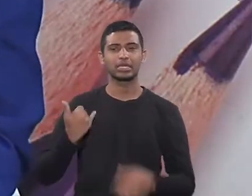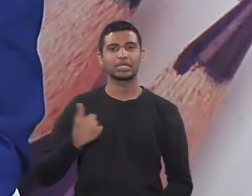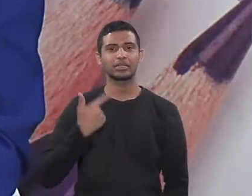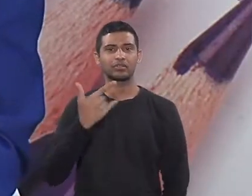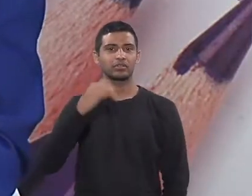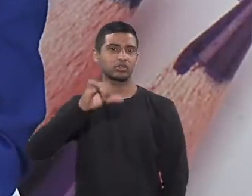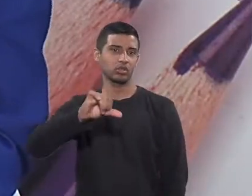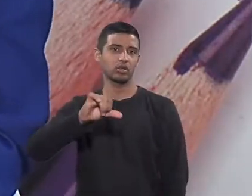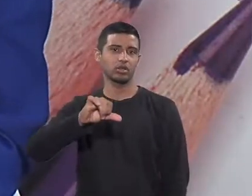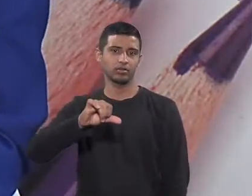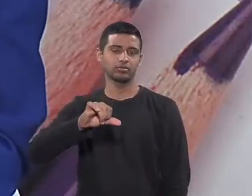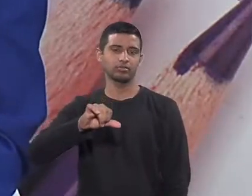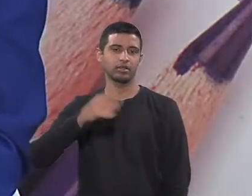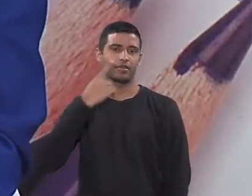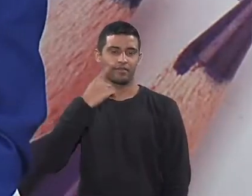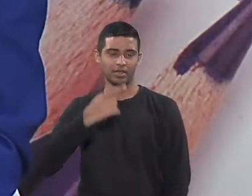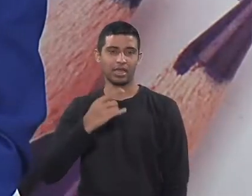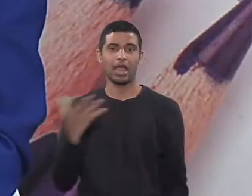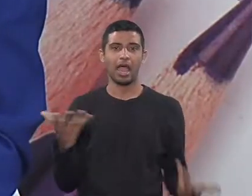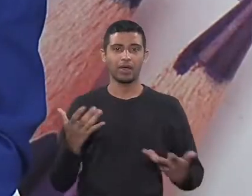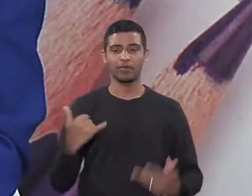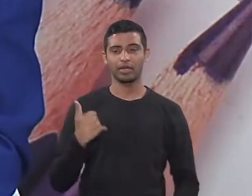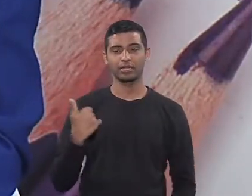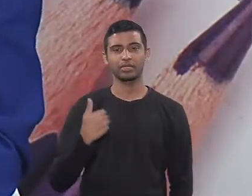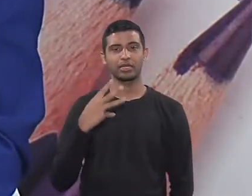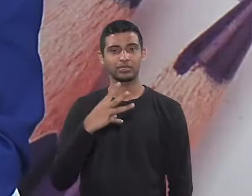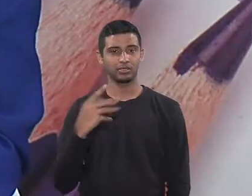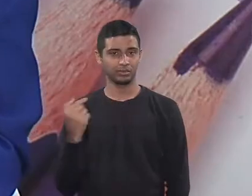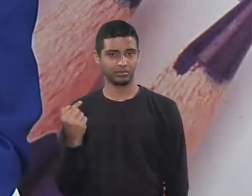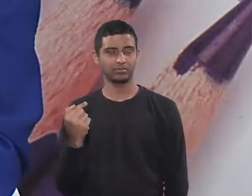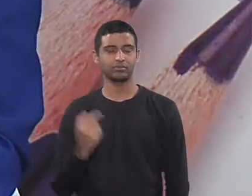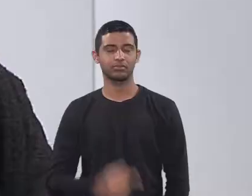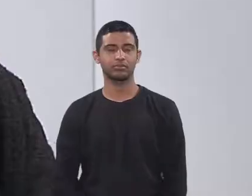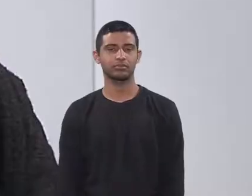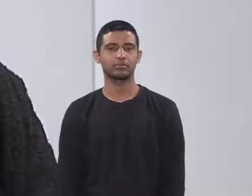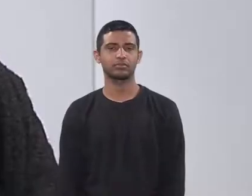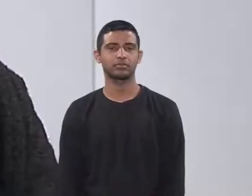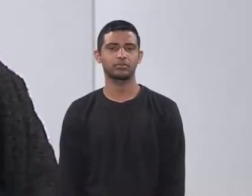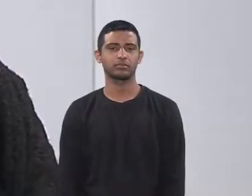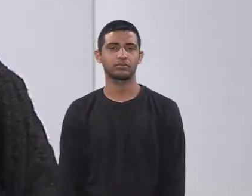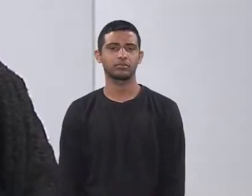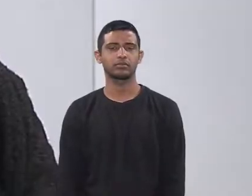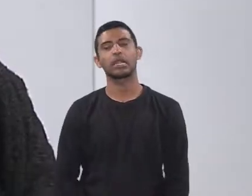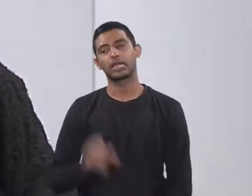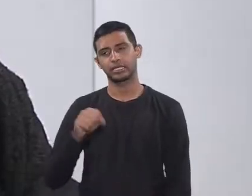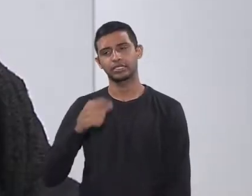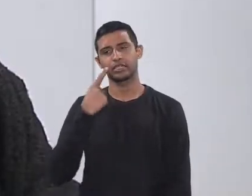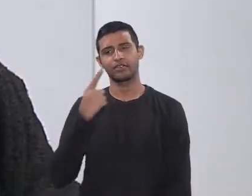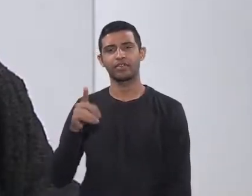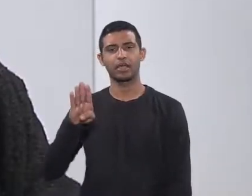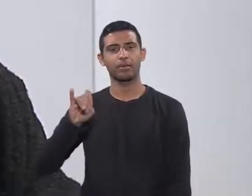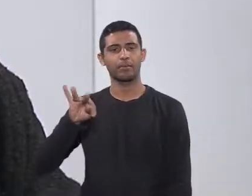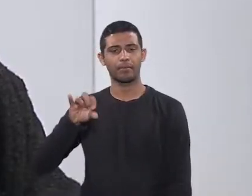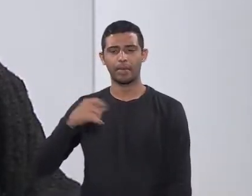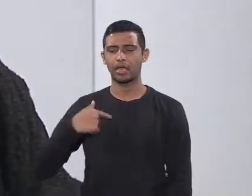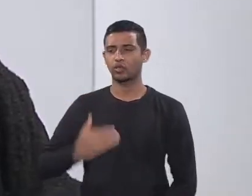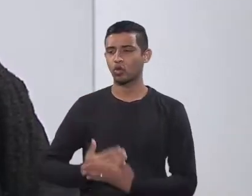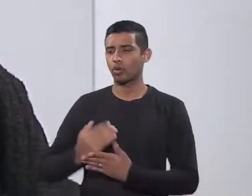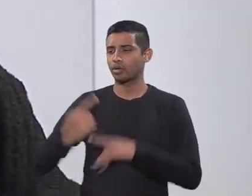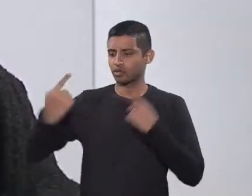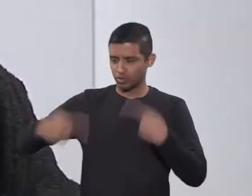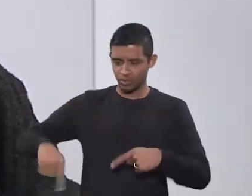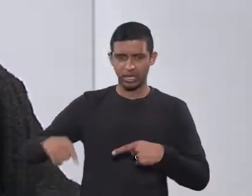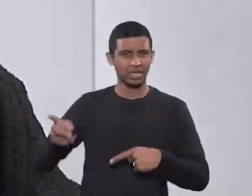29 anos e com 37... ele está. Ele, na verdade, o Beto começou a competir, ele